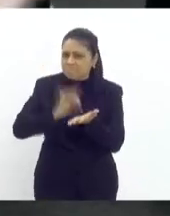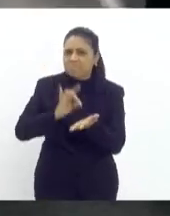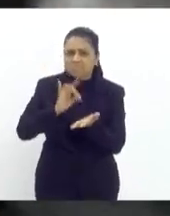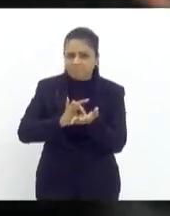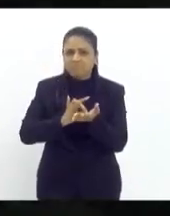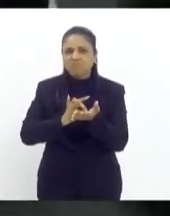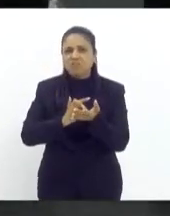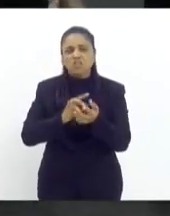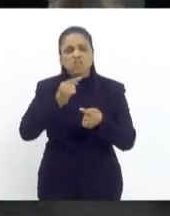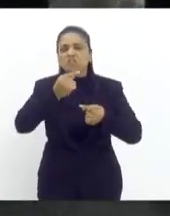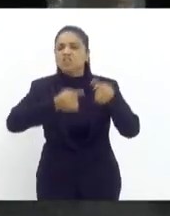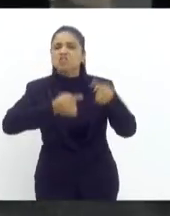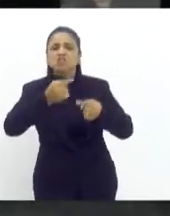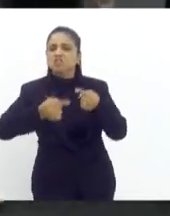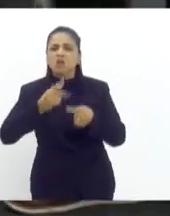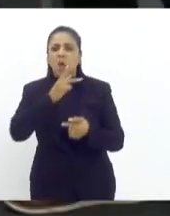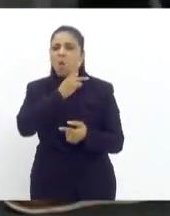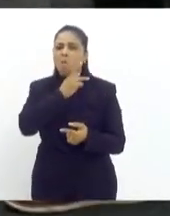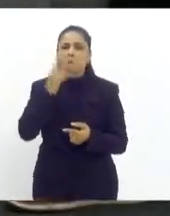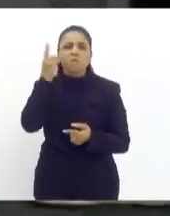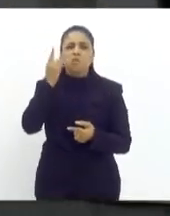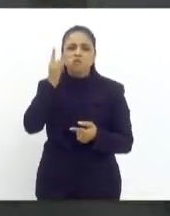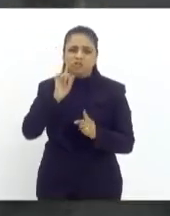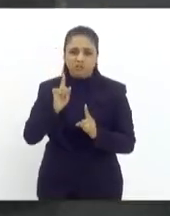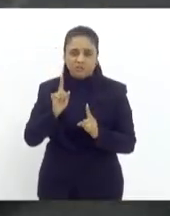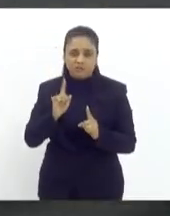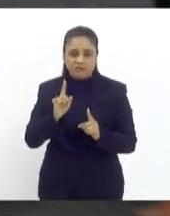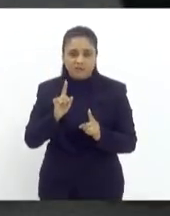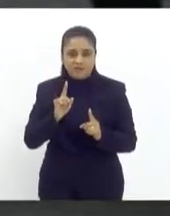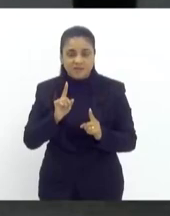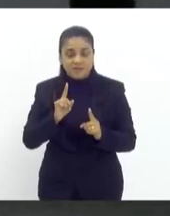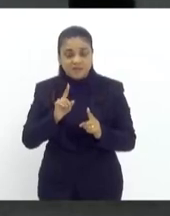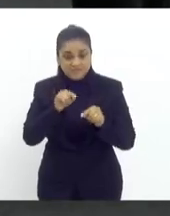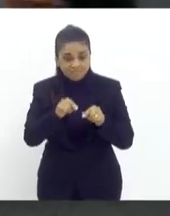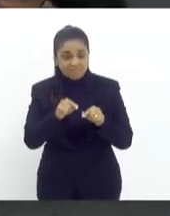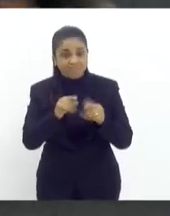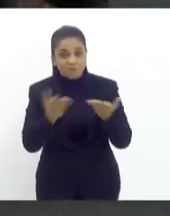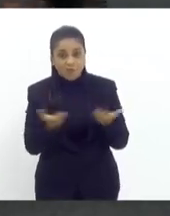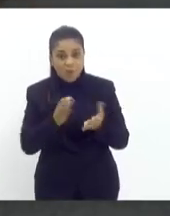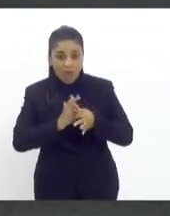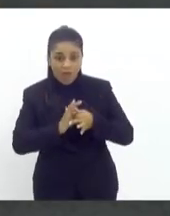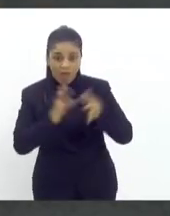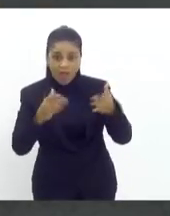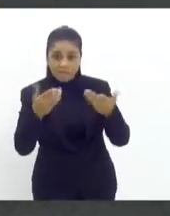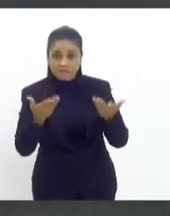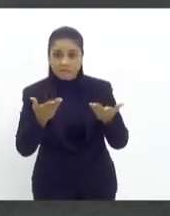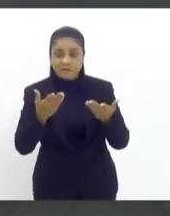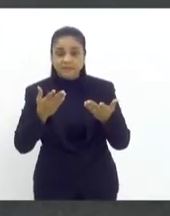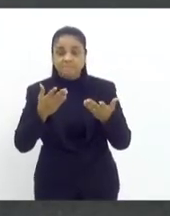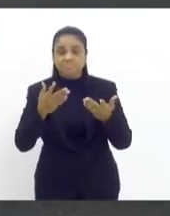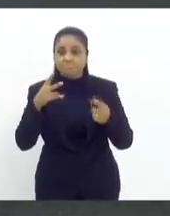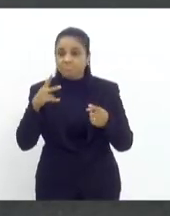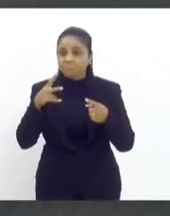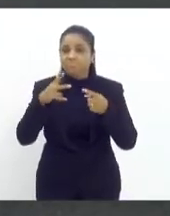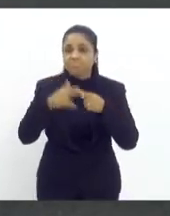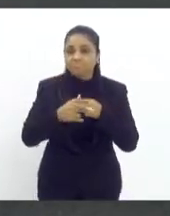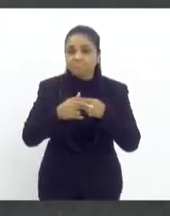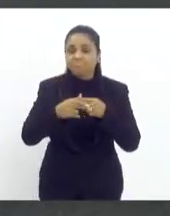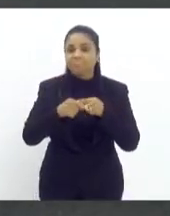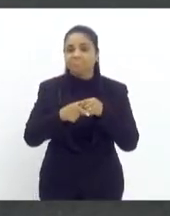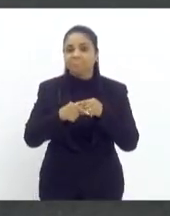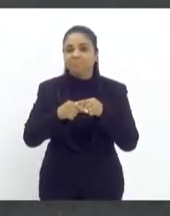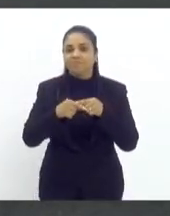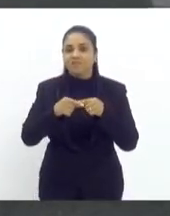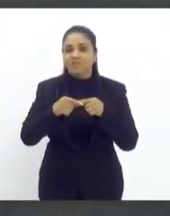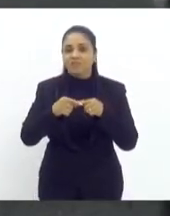discussão política que ocorre nesse plenário vossa excelência abre exceção de hoje fazendo uma intervenção dizendo que foi